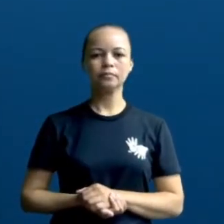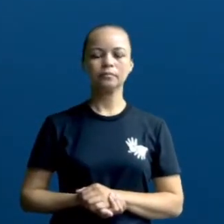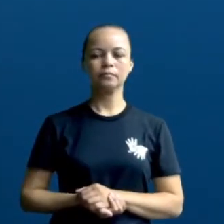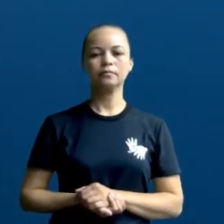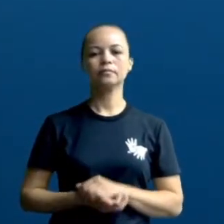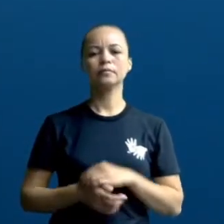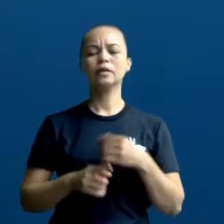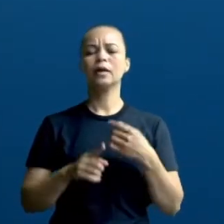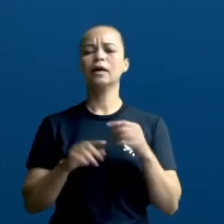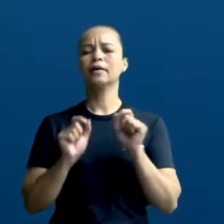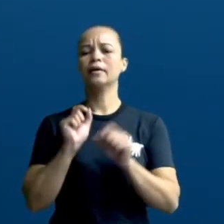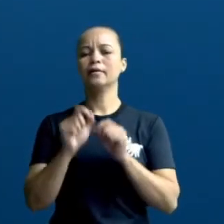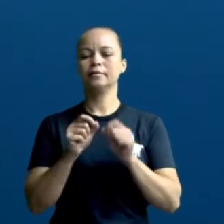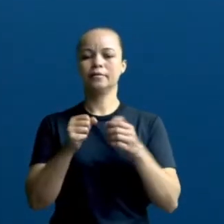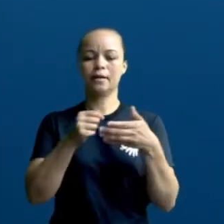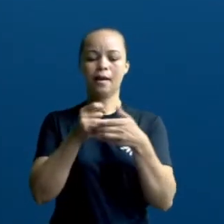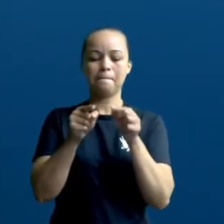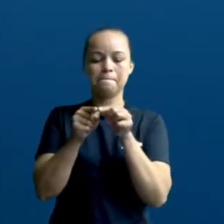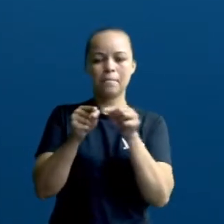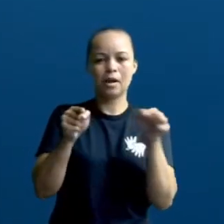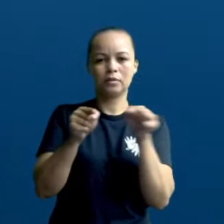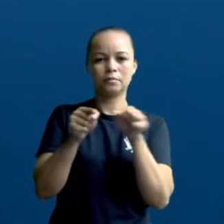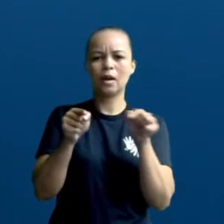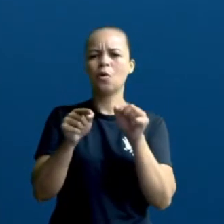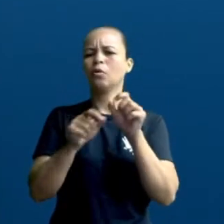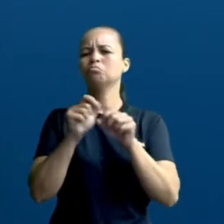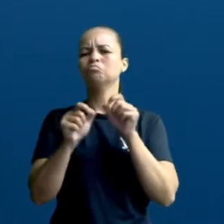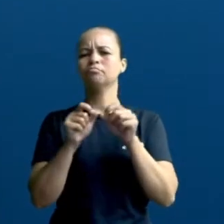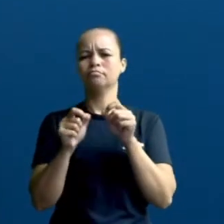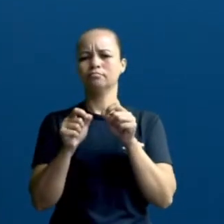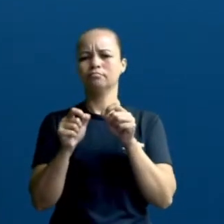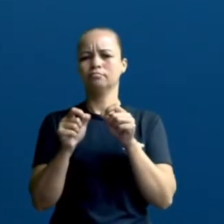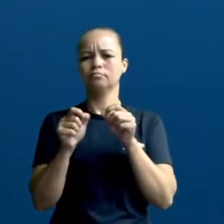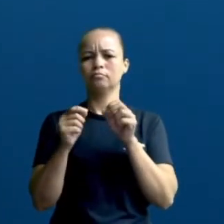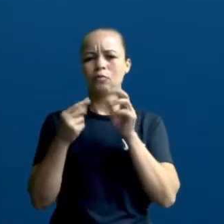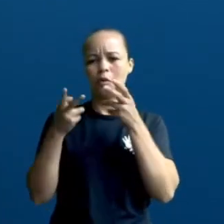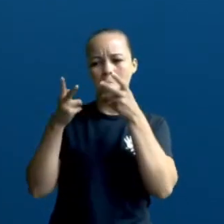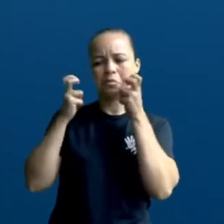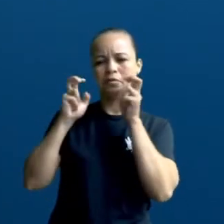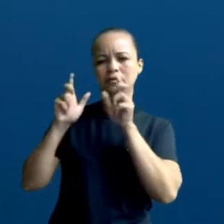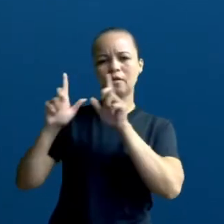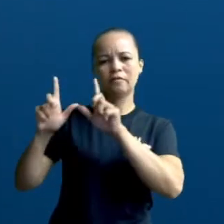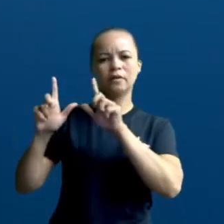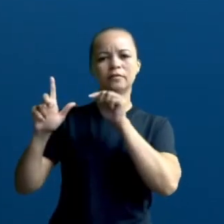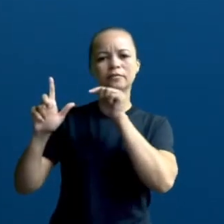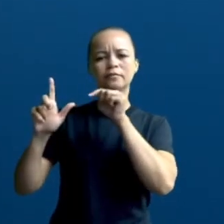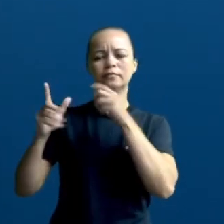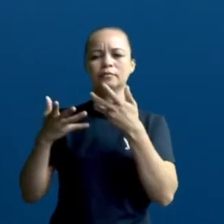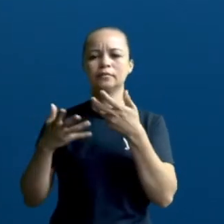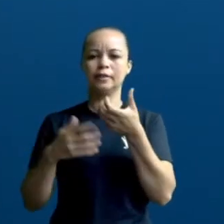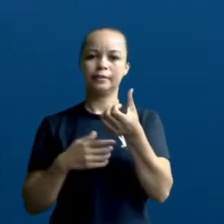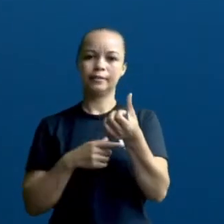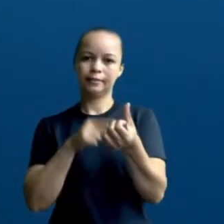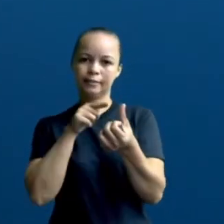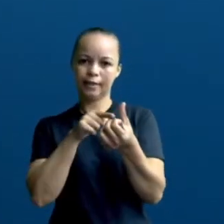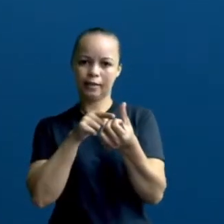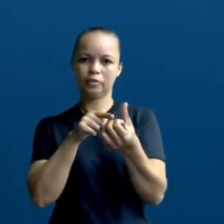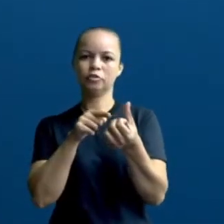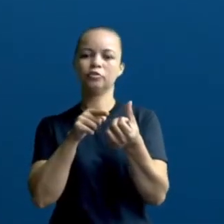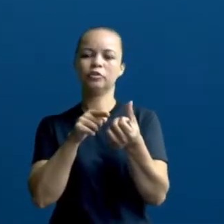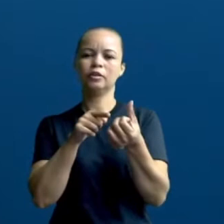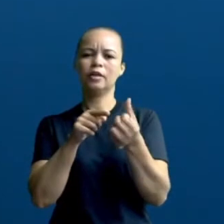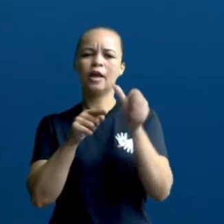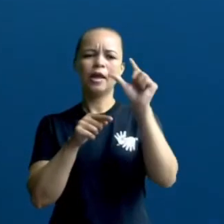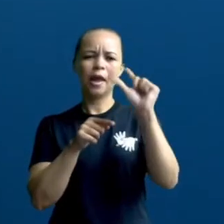é a minha base maior, gente? Vamos olhar para aqui, vamos ver uma base maior. 6. Quem é a base menor?